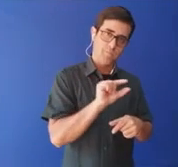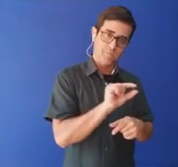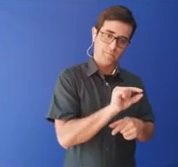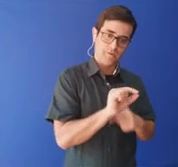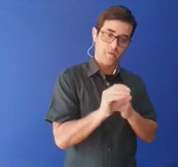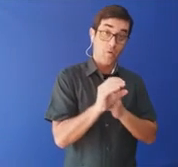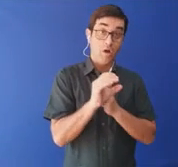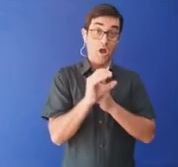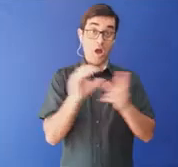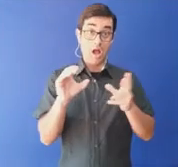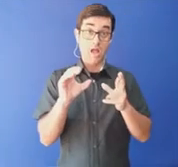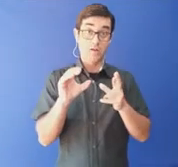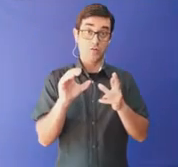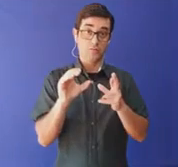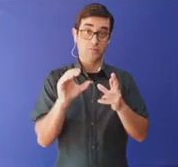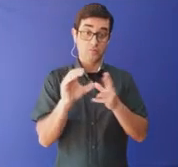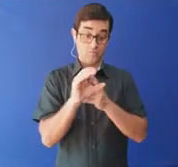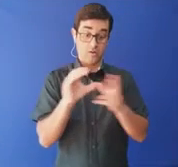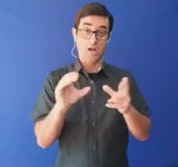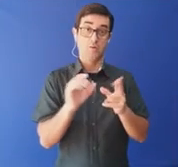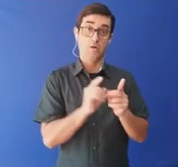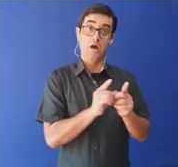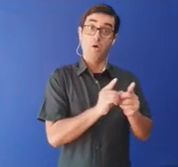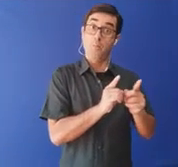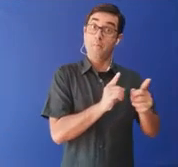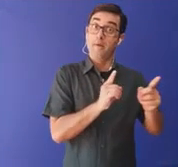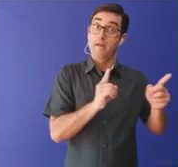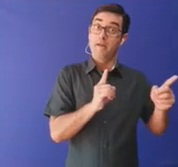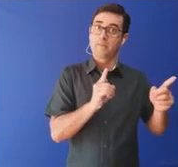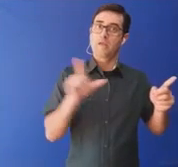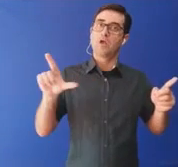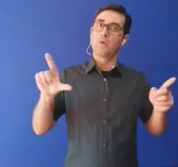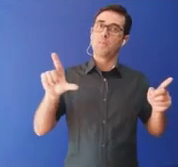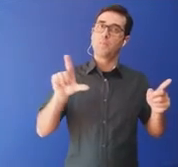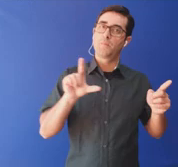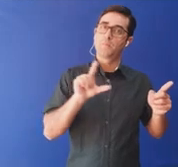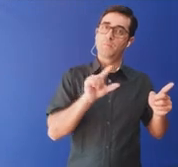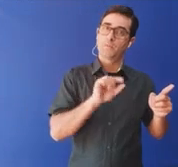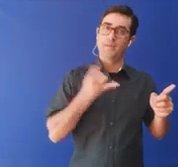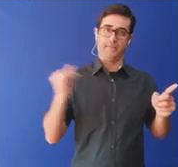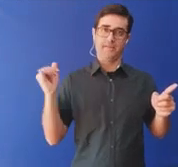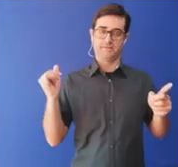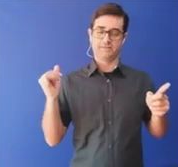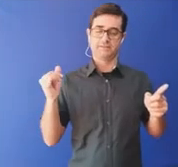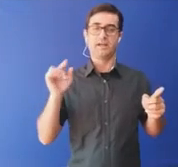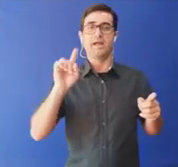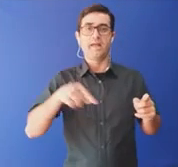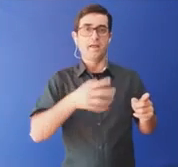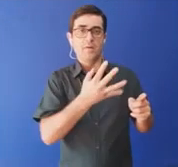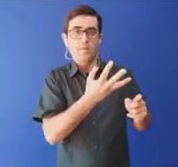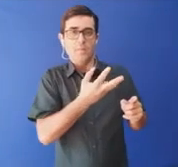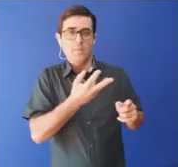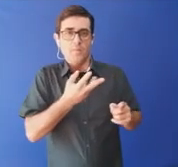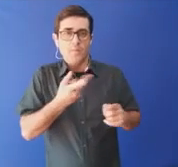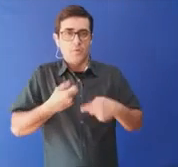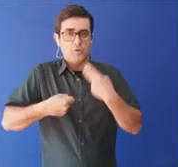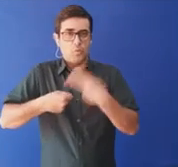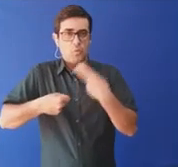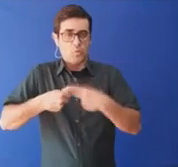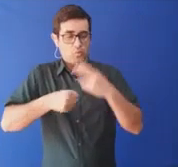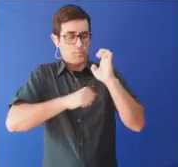diminuindo conforme aumenta o raio. E isso é bem lógico quando a gente está falando